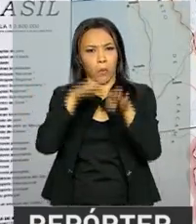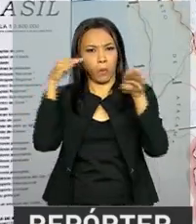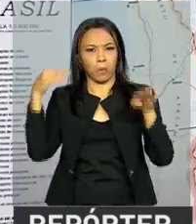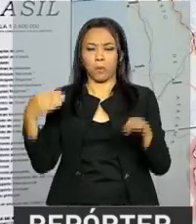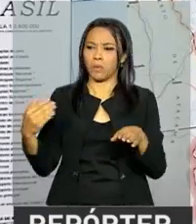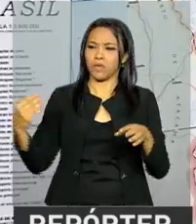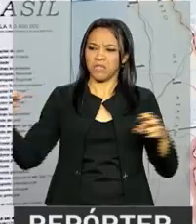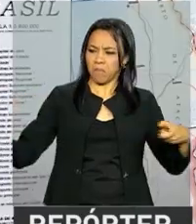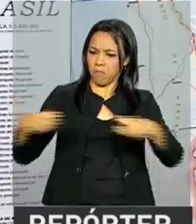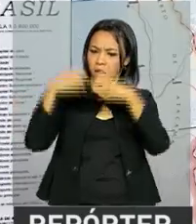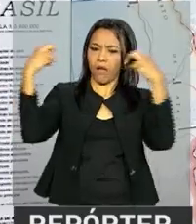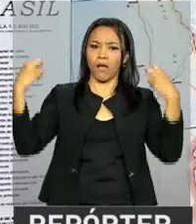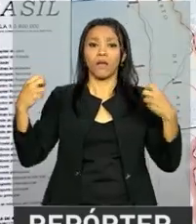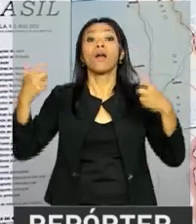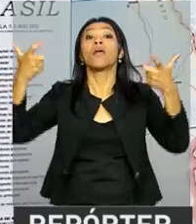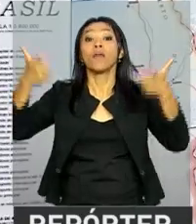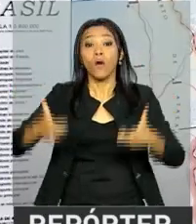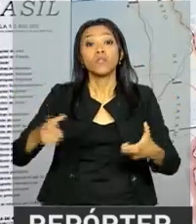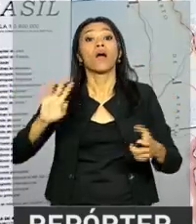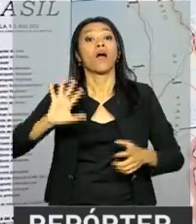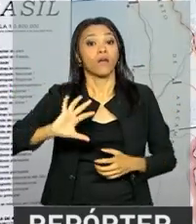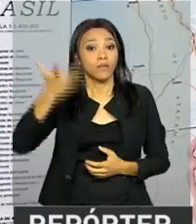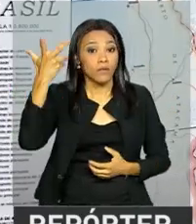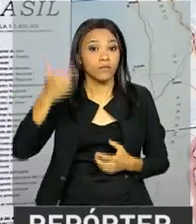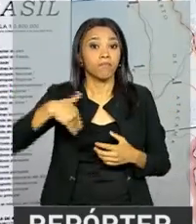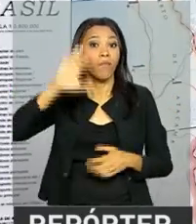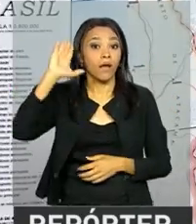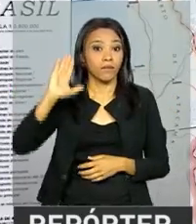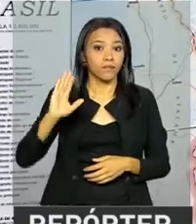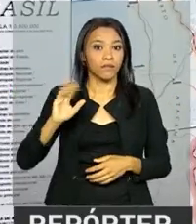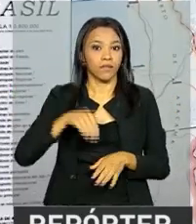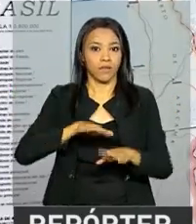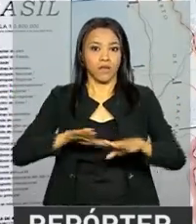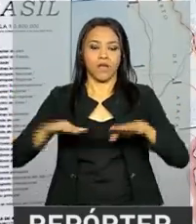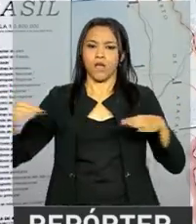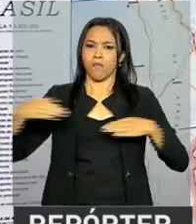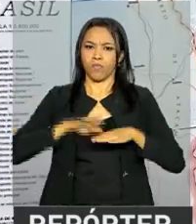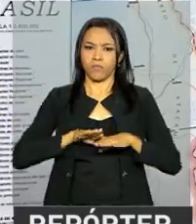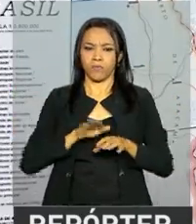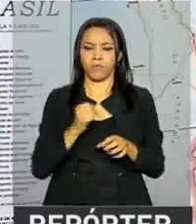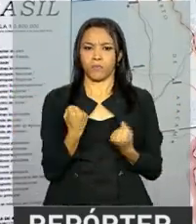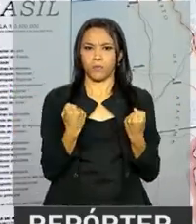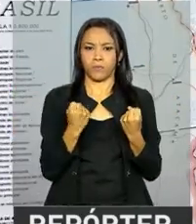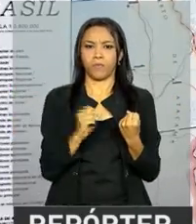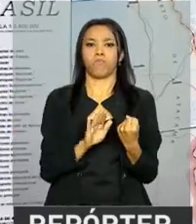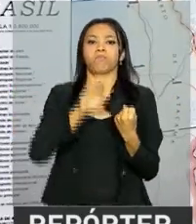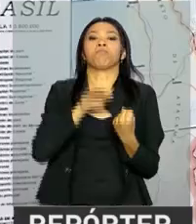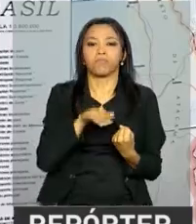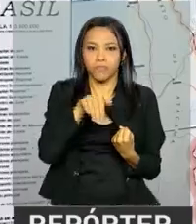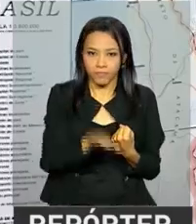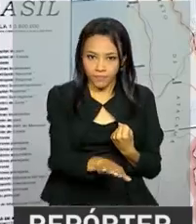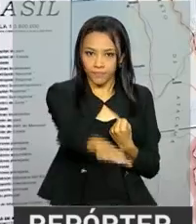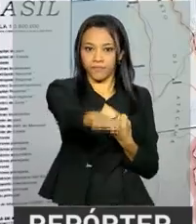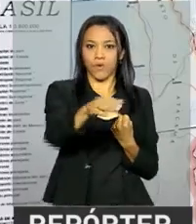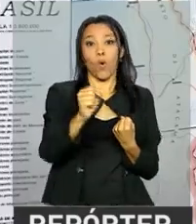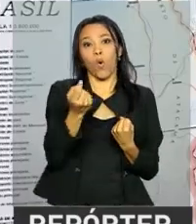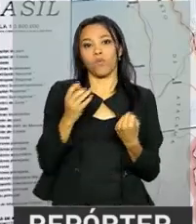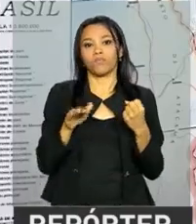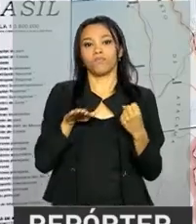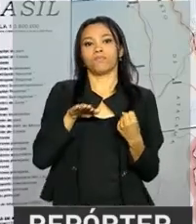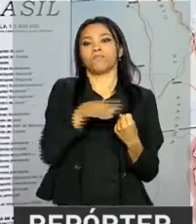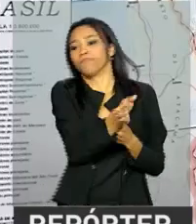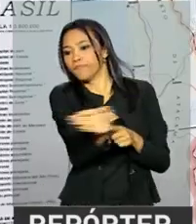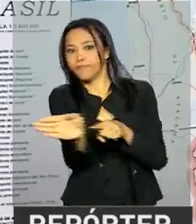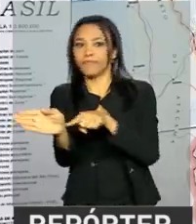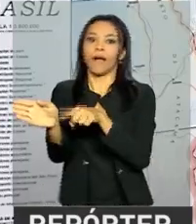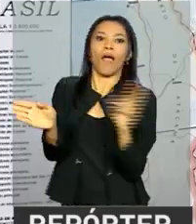de de de rodovias que mais ocorre o acidente nas lombadas nas curvas né e o motorista tem